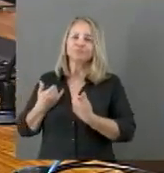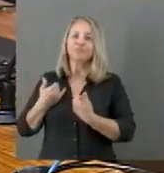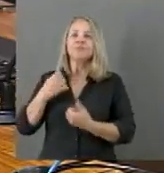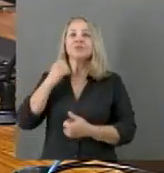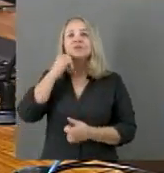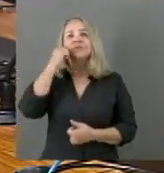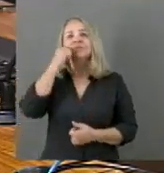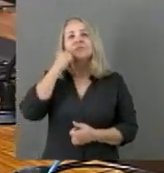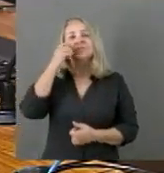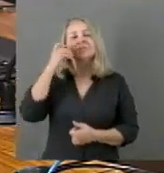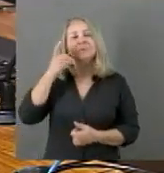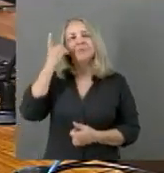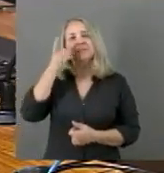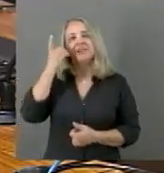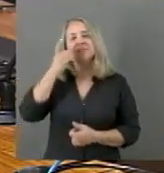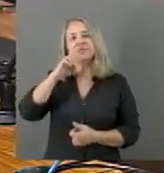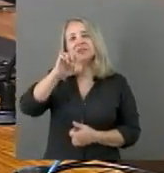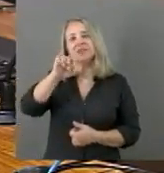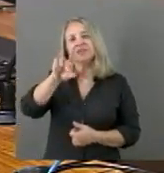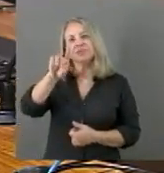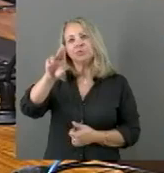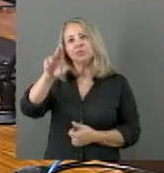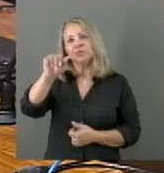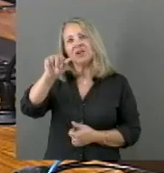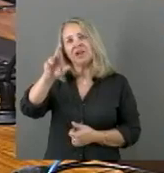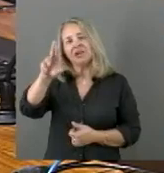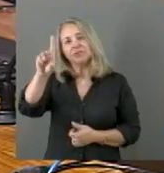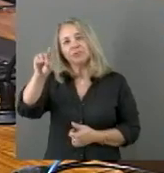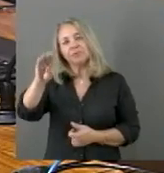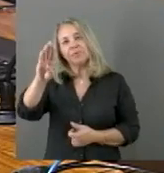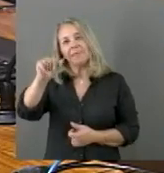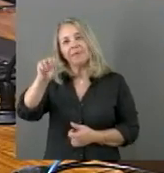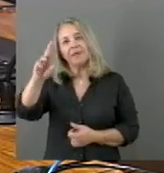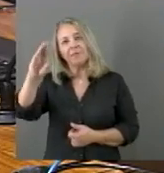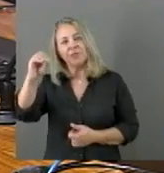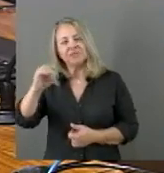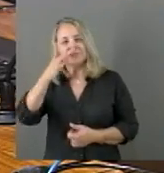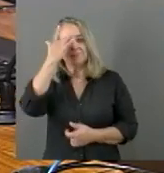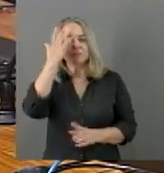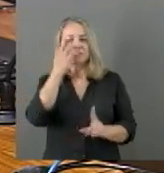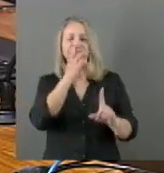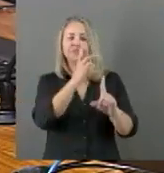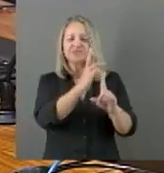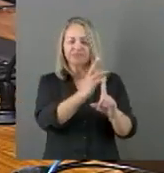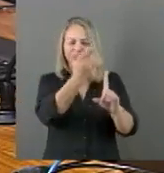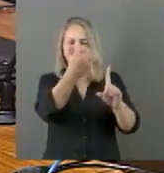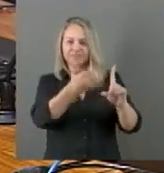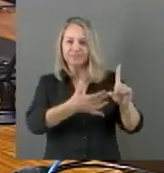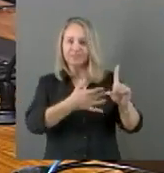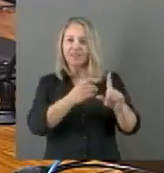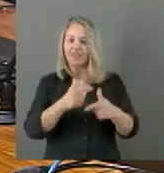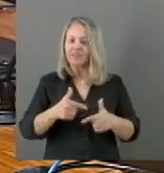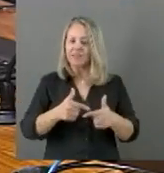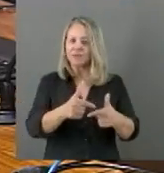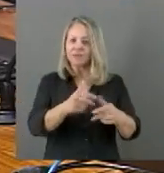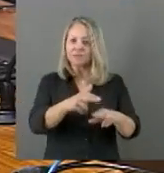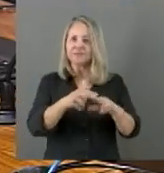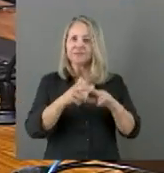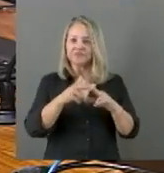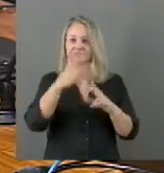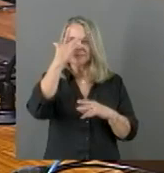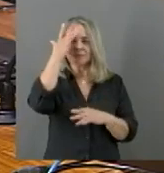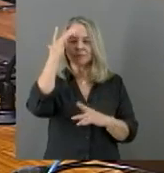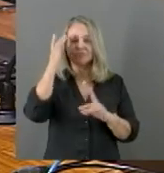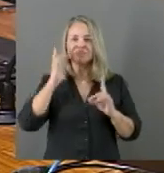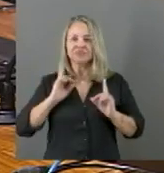Eduardo Barbosa, ele era uma referência na luta pelas pessoas com deficiência. Lá atrás, na Câmara, senador